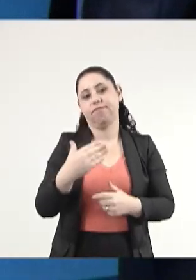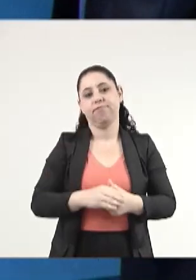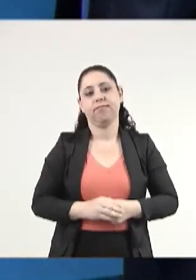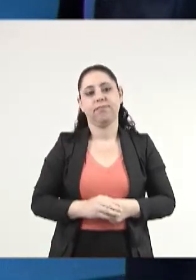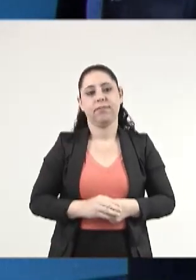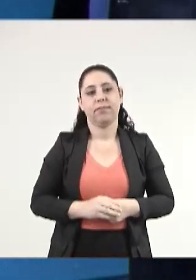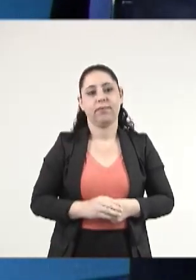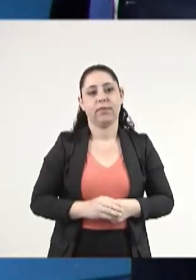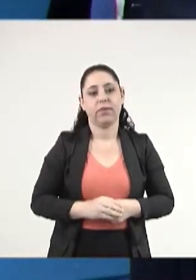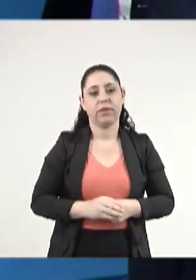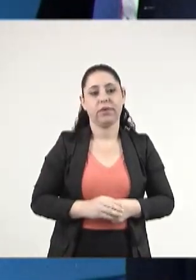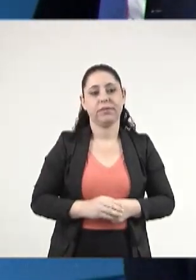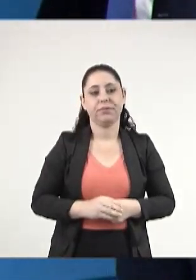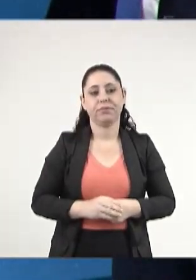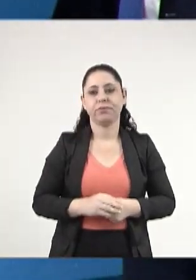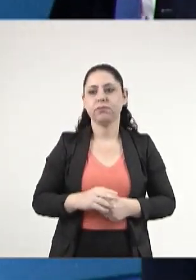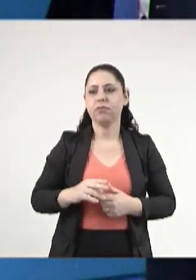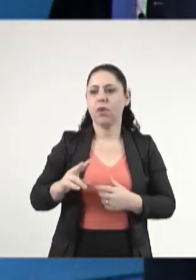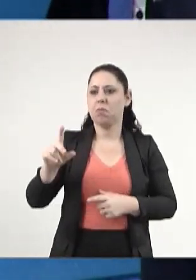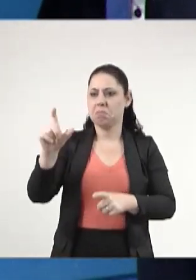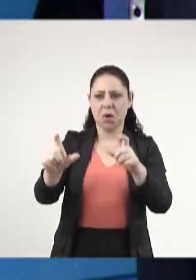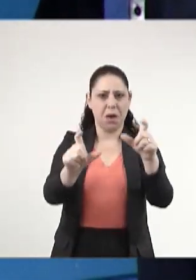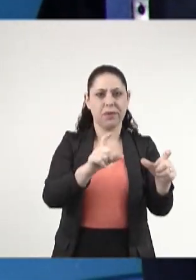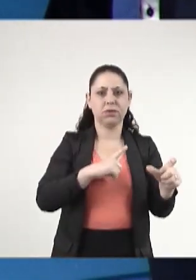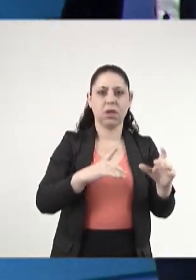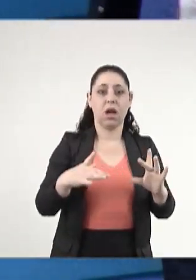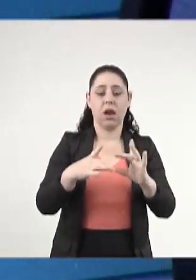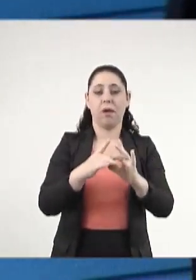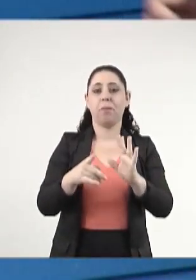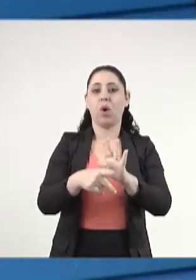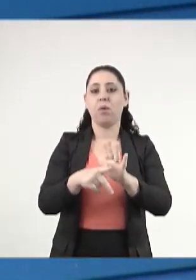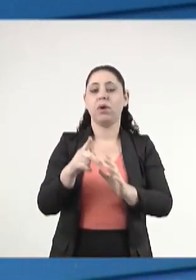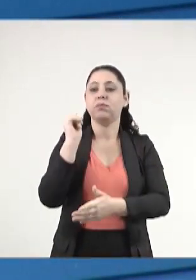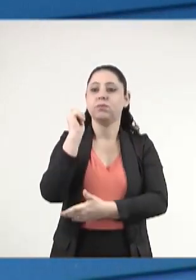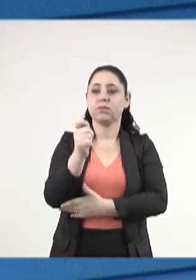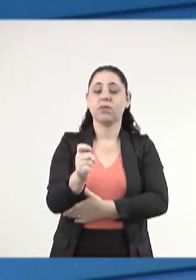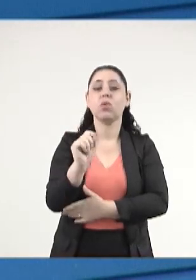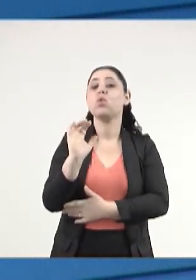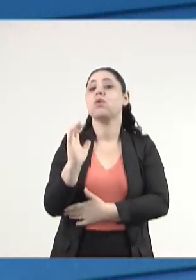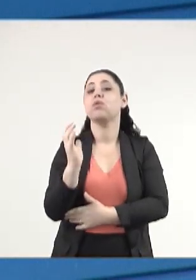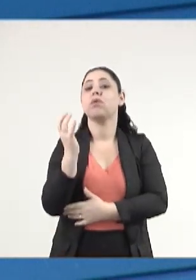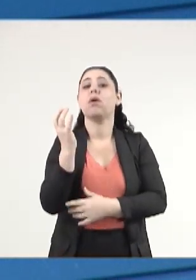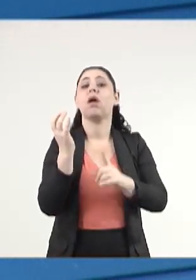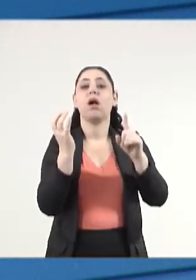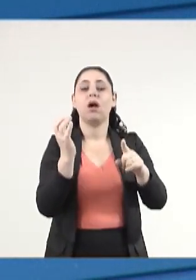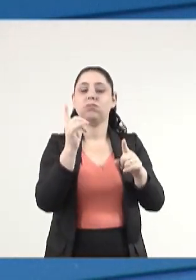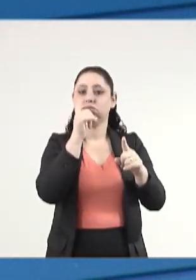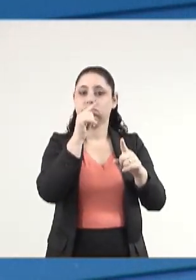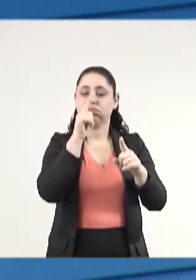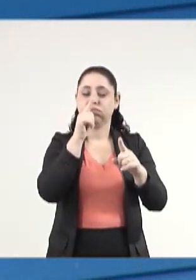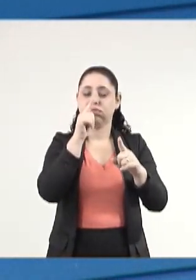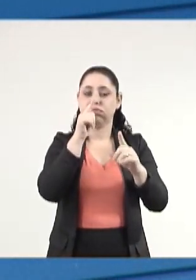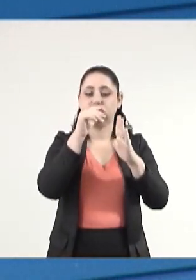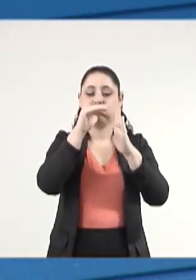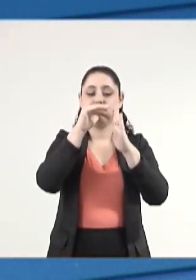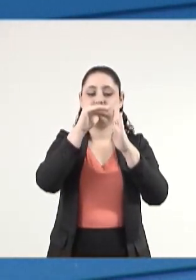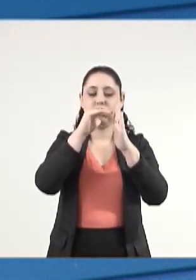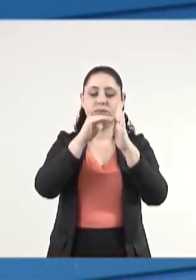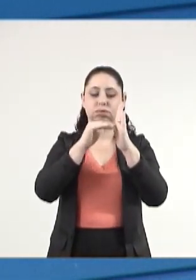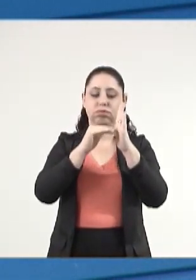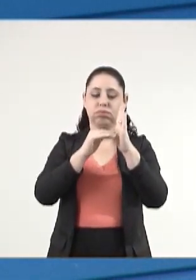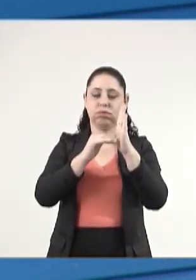solicitação de várias pessoas que são ligadas à pesca, e o que acontece é que os rios estão baixando